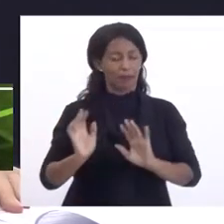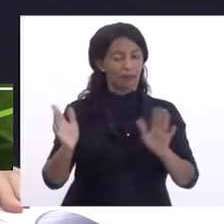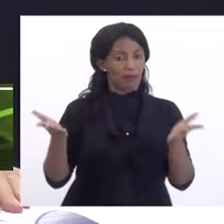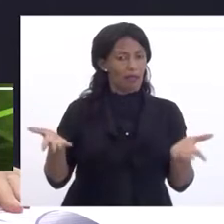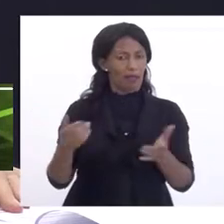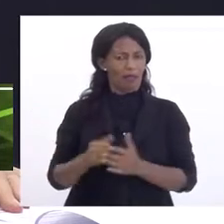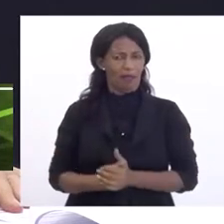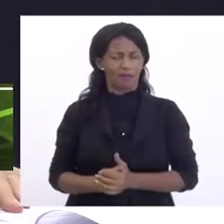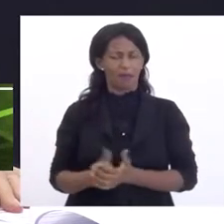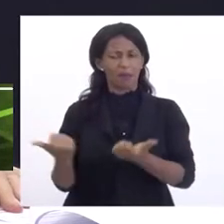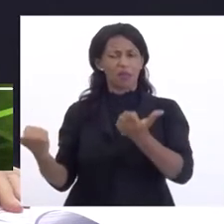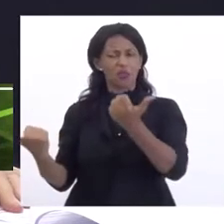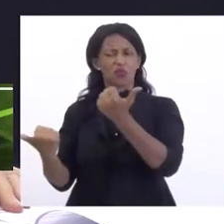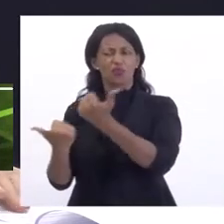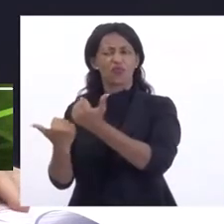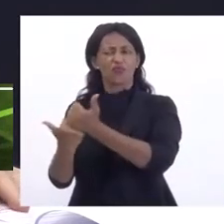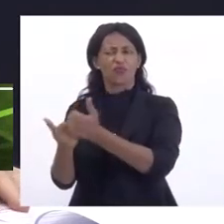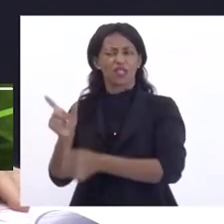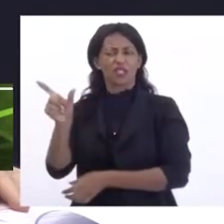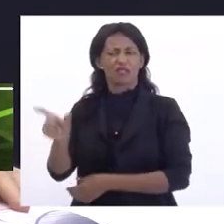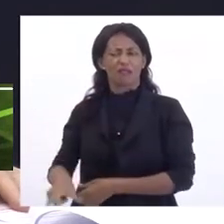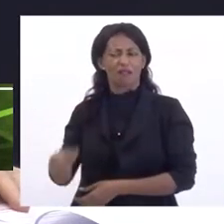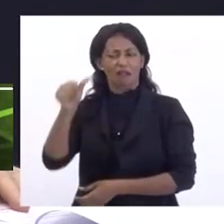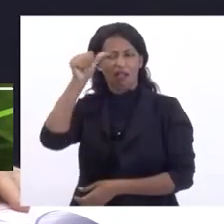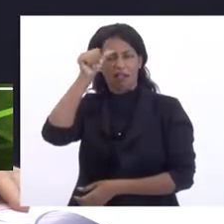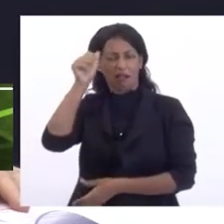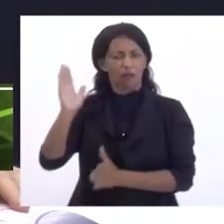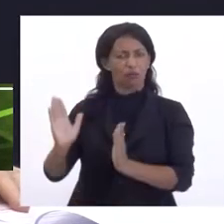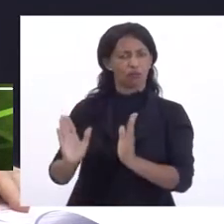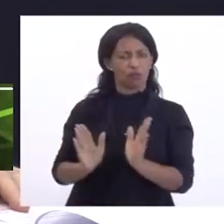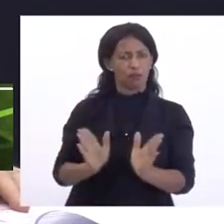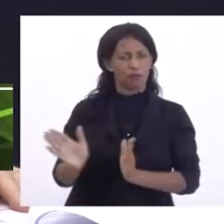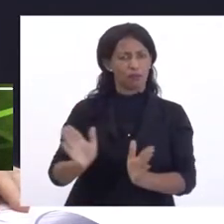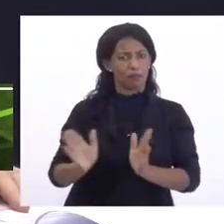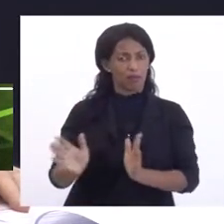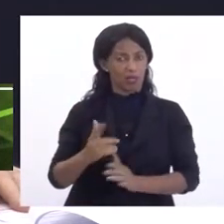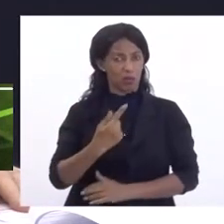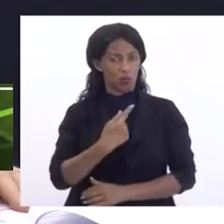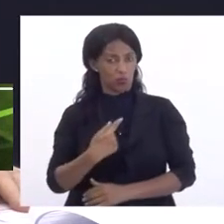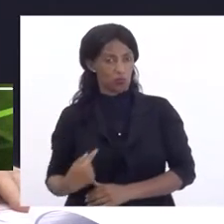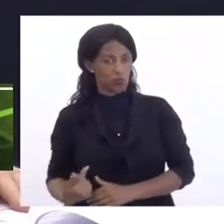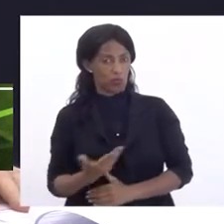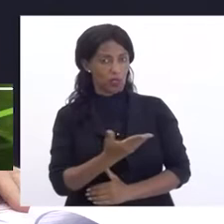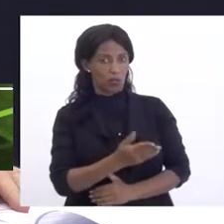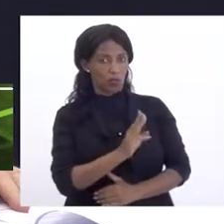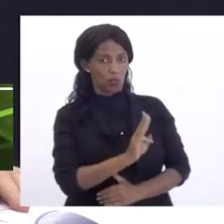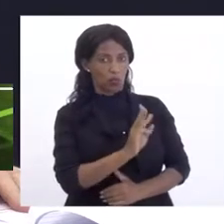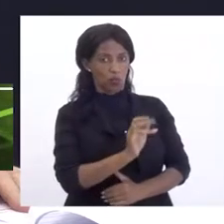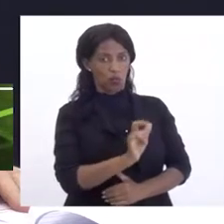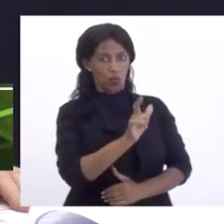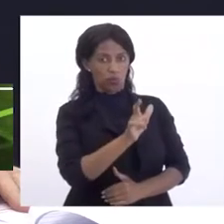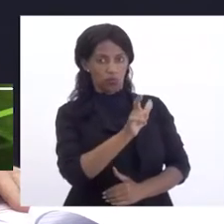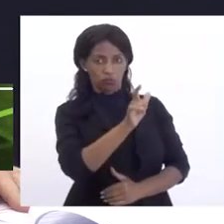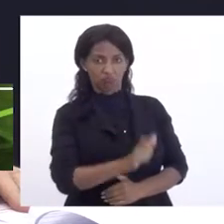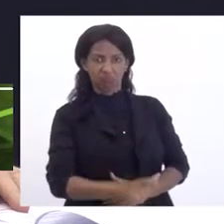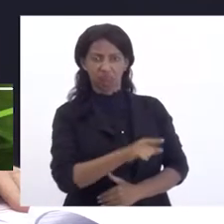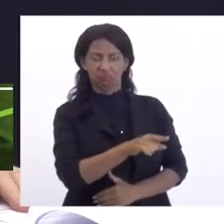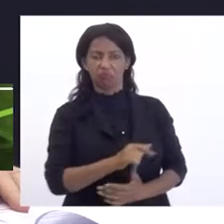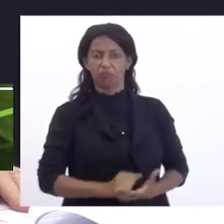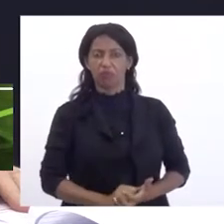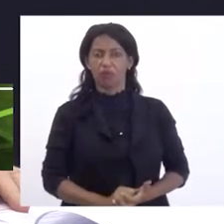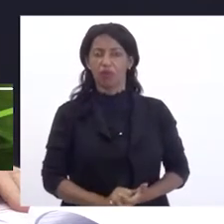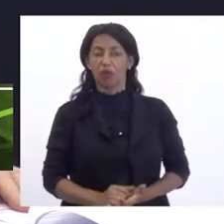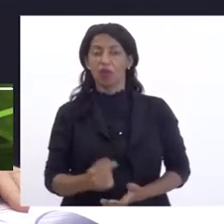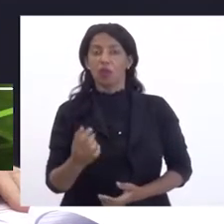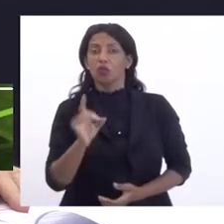o vice-governador Cláudio Castro, no período do governador Wilson Witzel, foi governador por